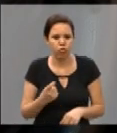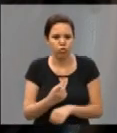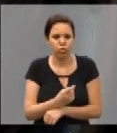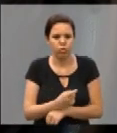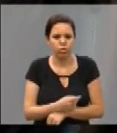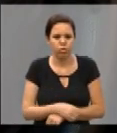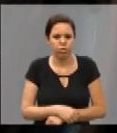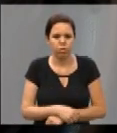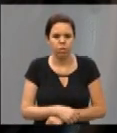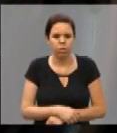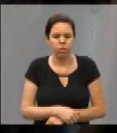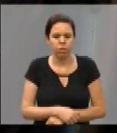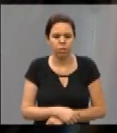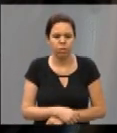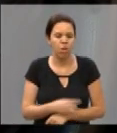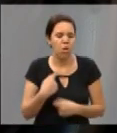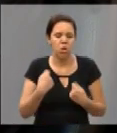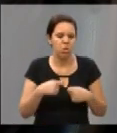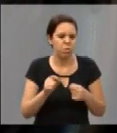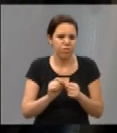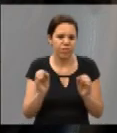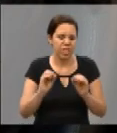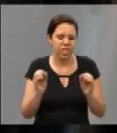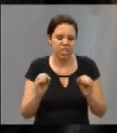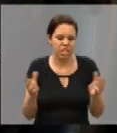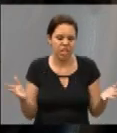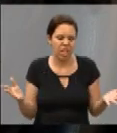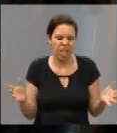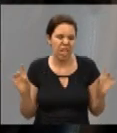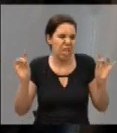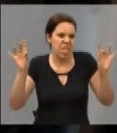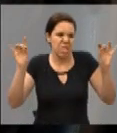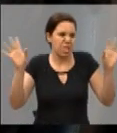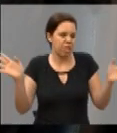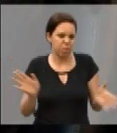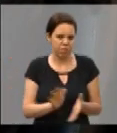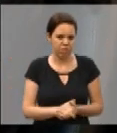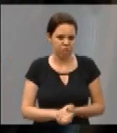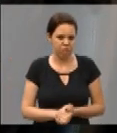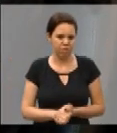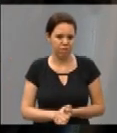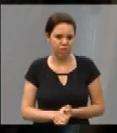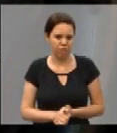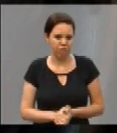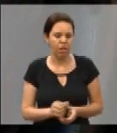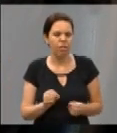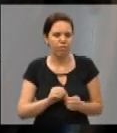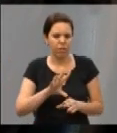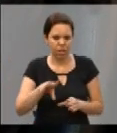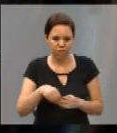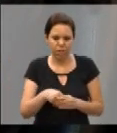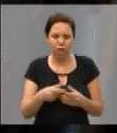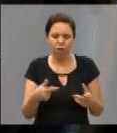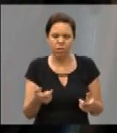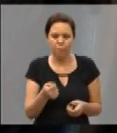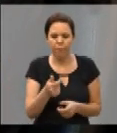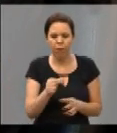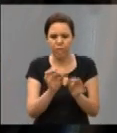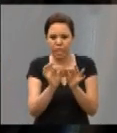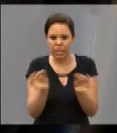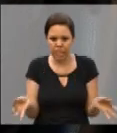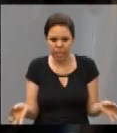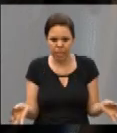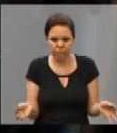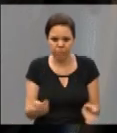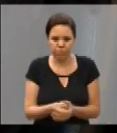as interpretações eu não preciso fazer nada grande, entendeu? E por fazer algo pequeno, em